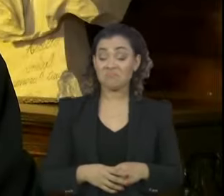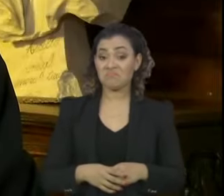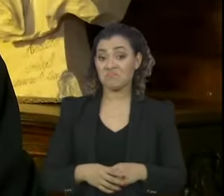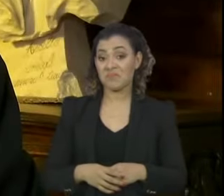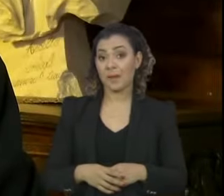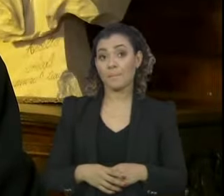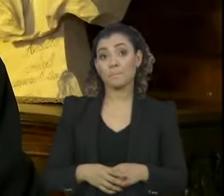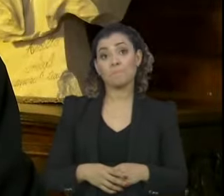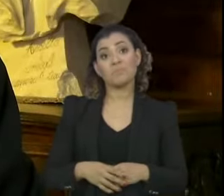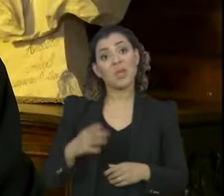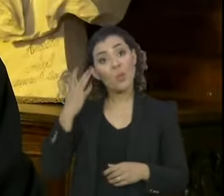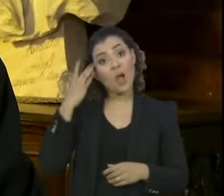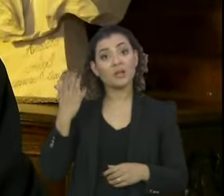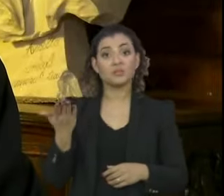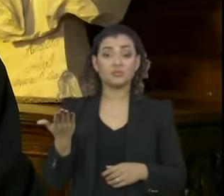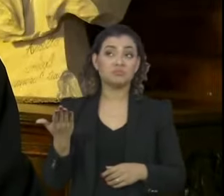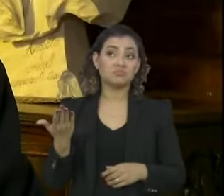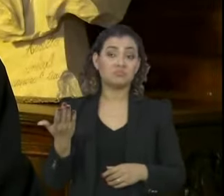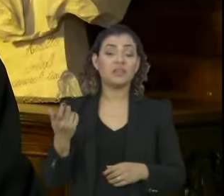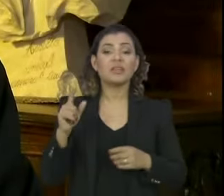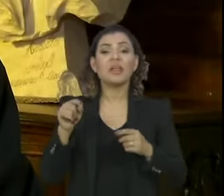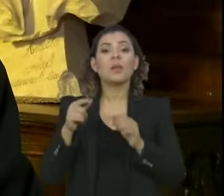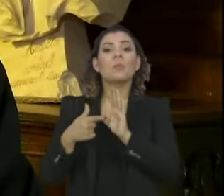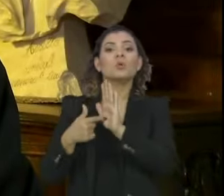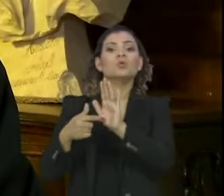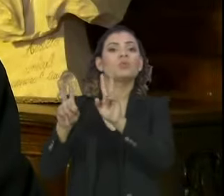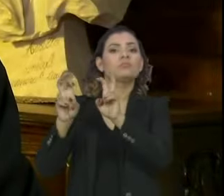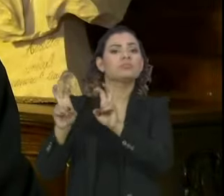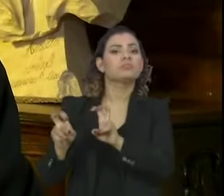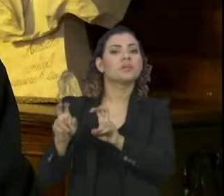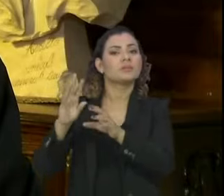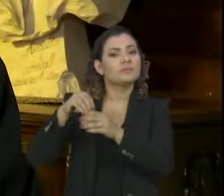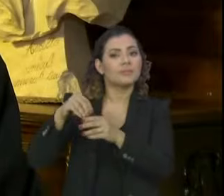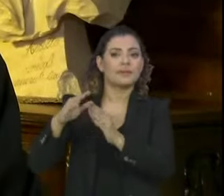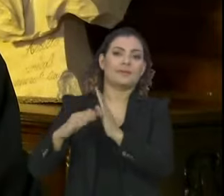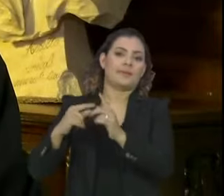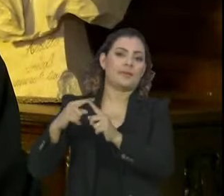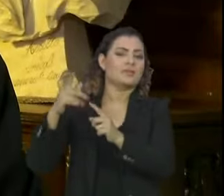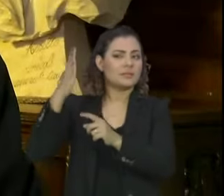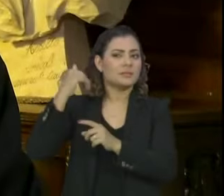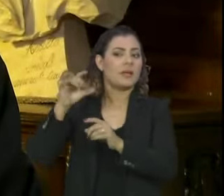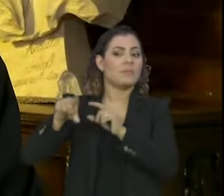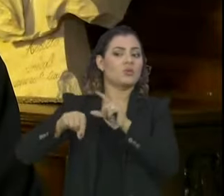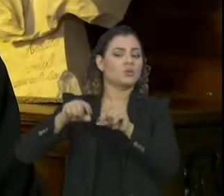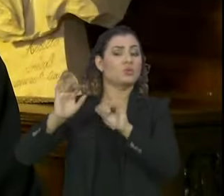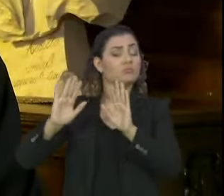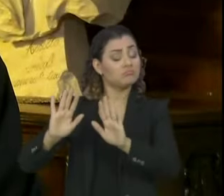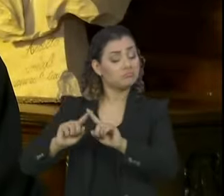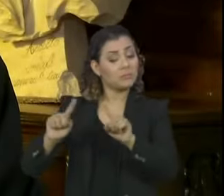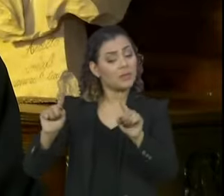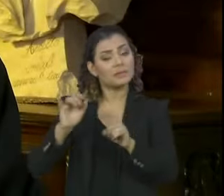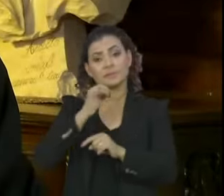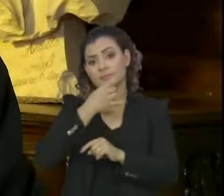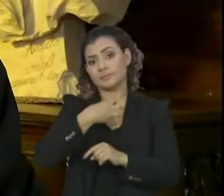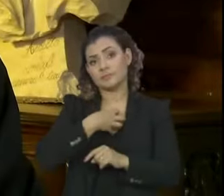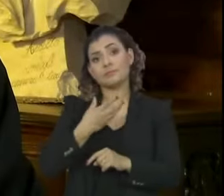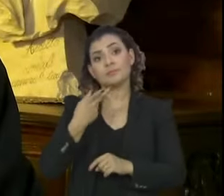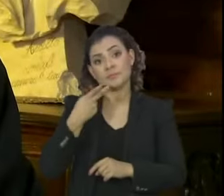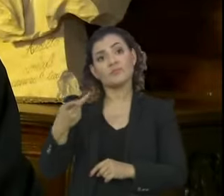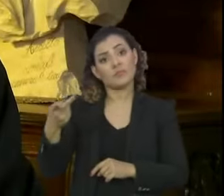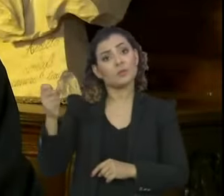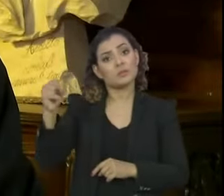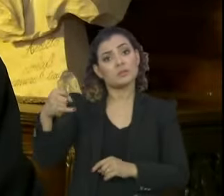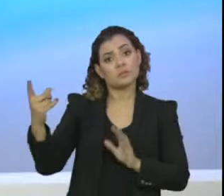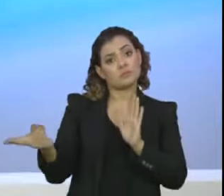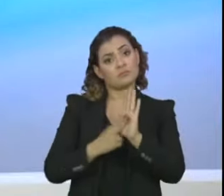acho que ele se referir a situações bem conhecidas na igreja infelizmente ele disse